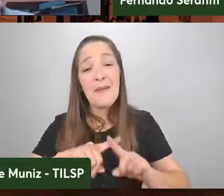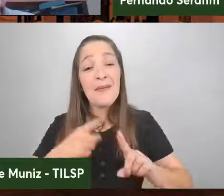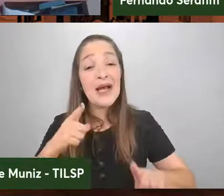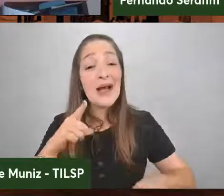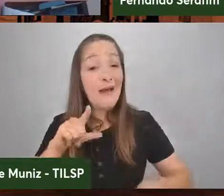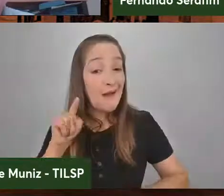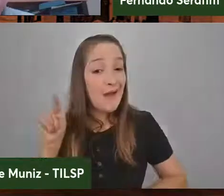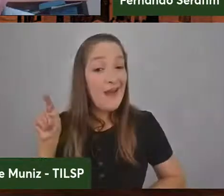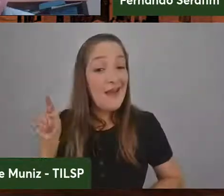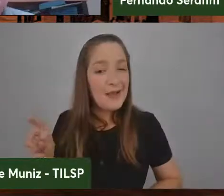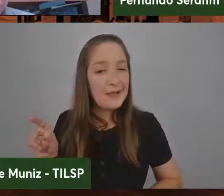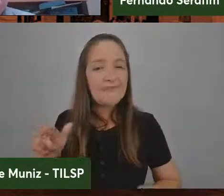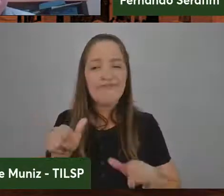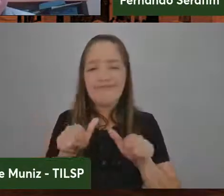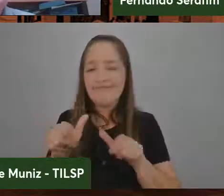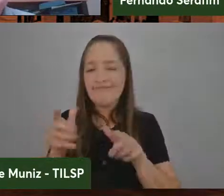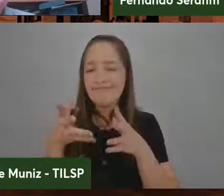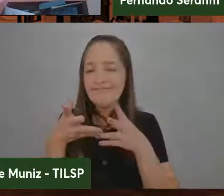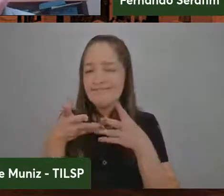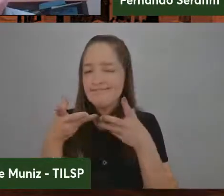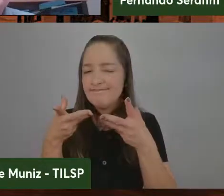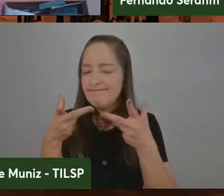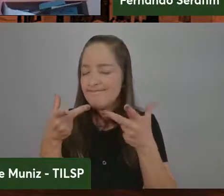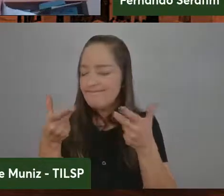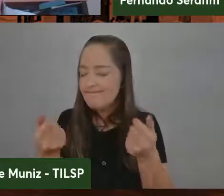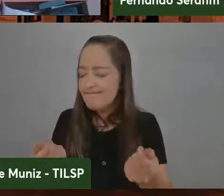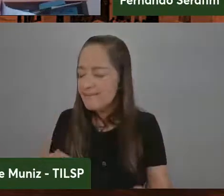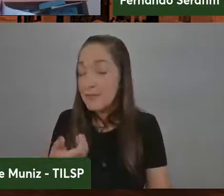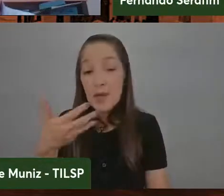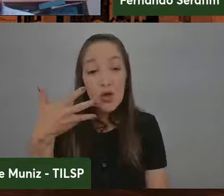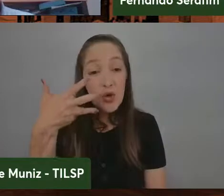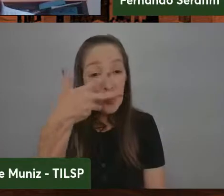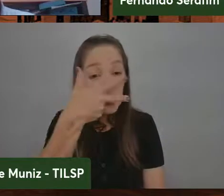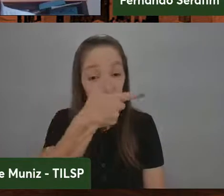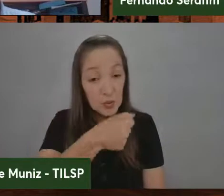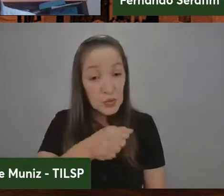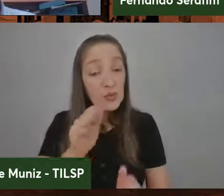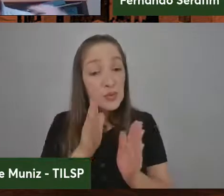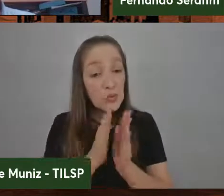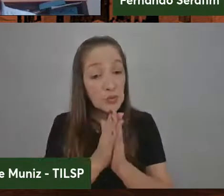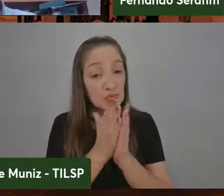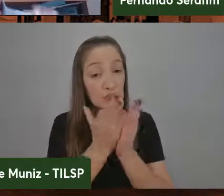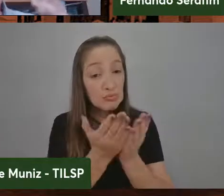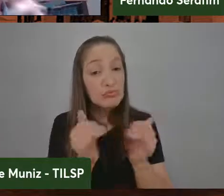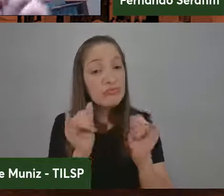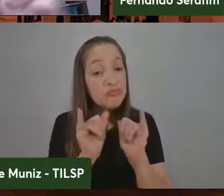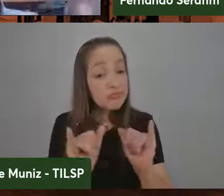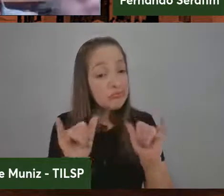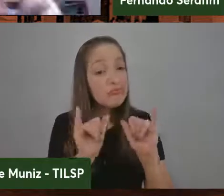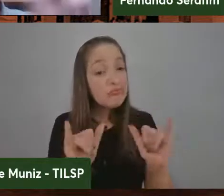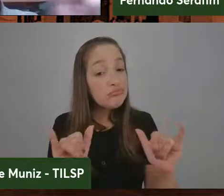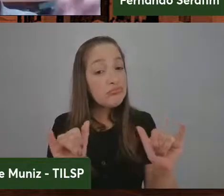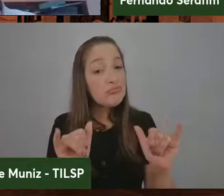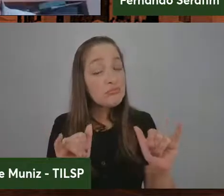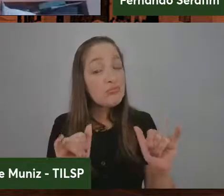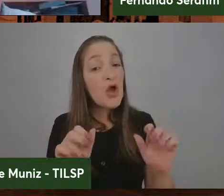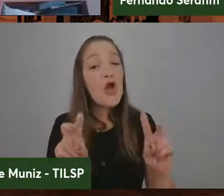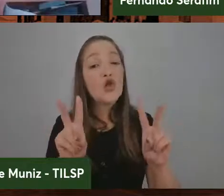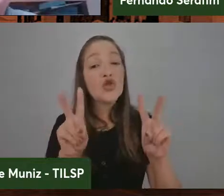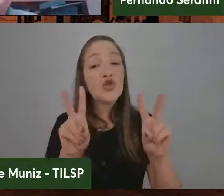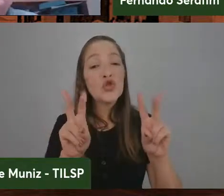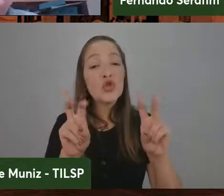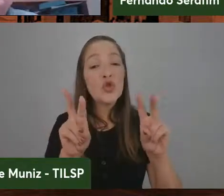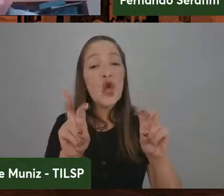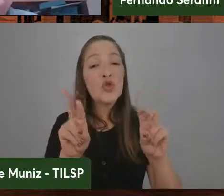trabalho magnífico. E foi tão bonito que ela até publicou um livro sobre o roteiro dos Dois Irmãos.